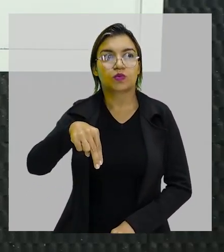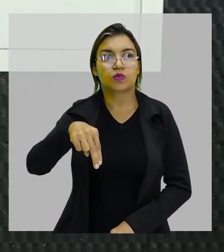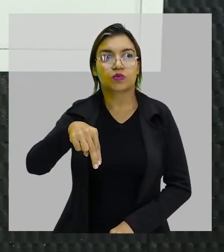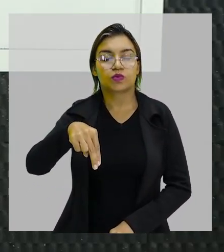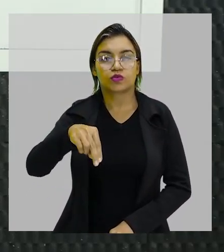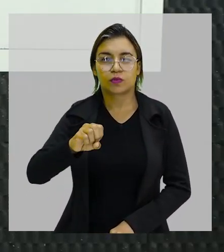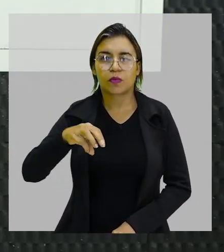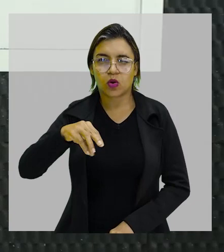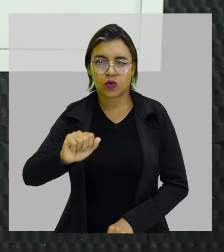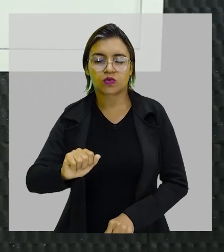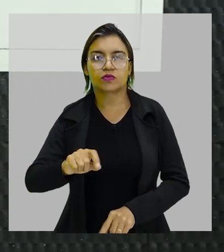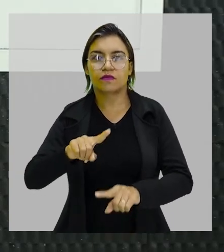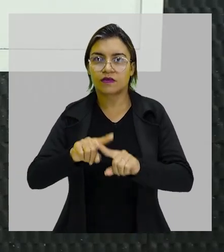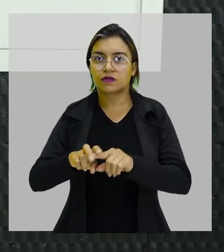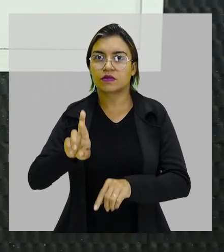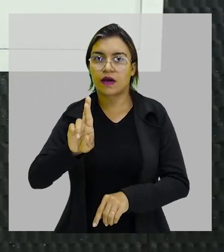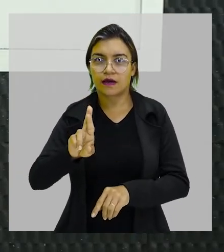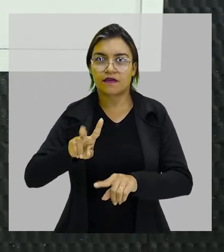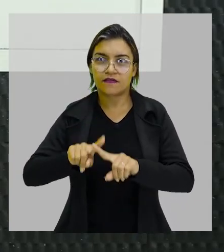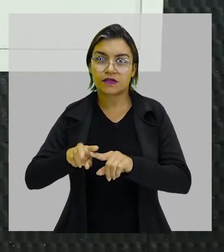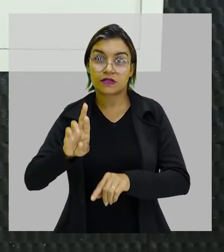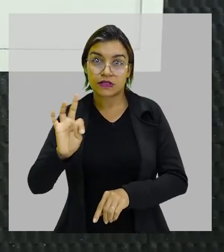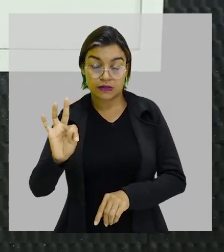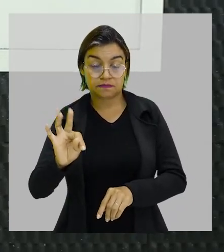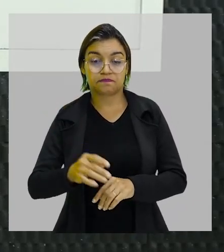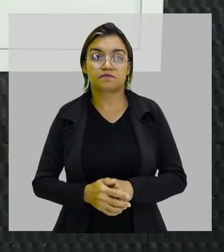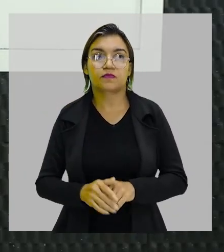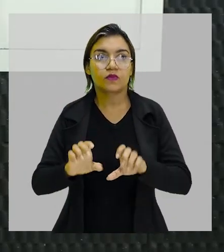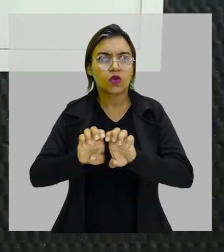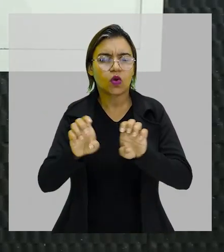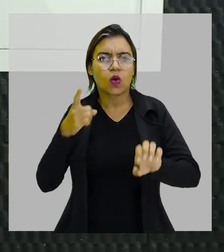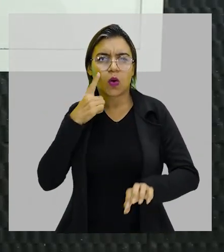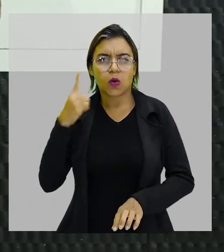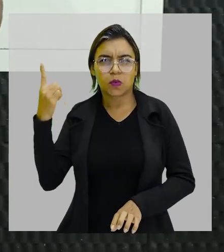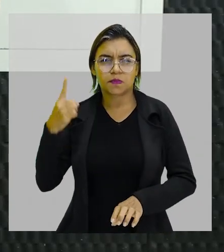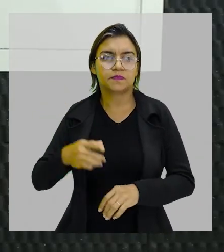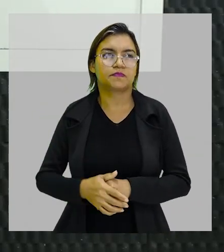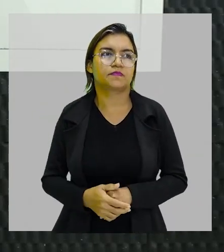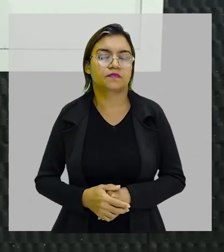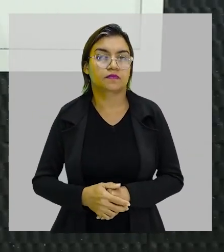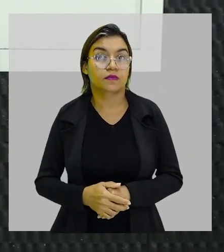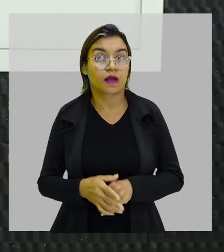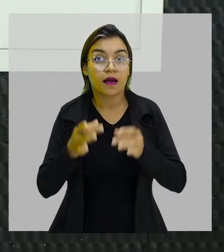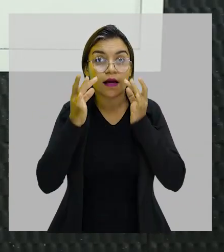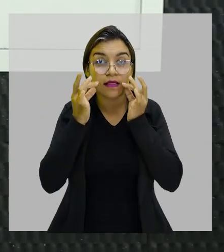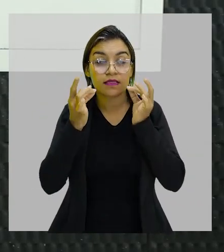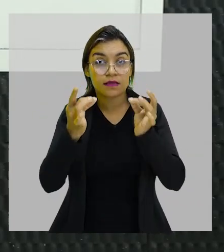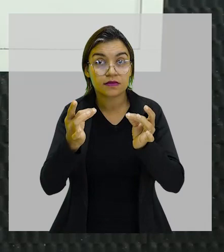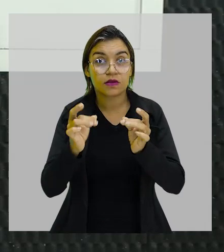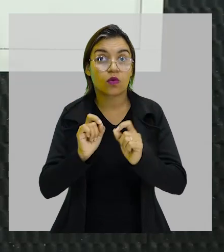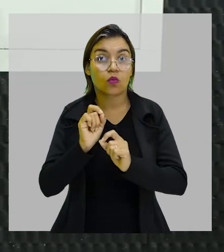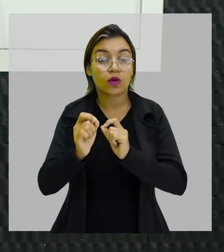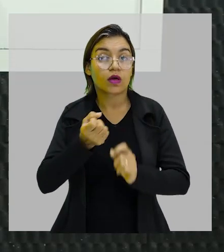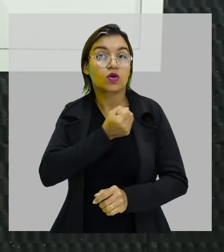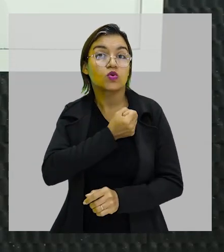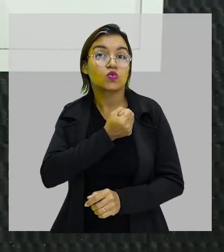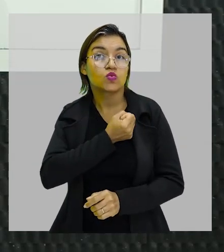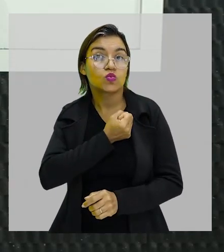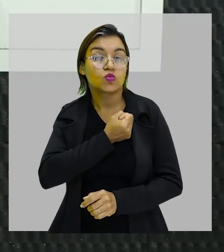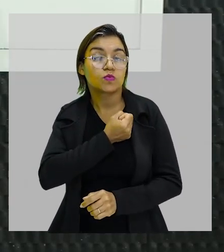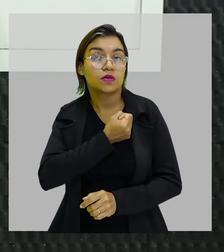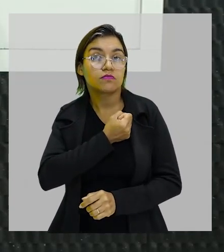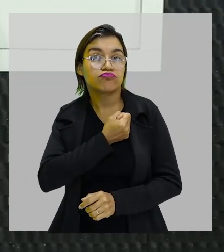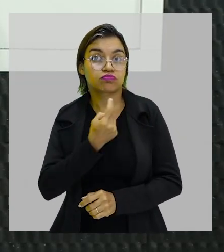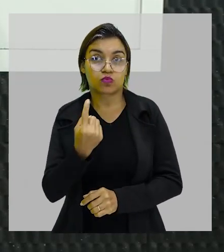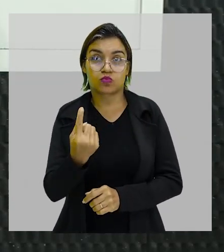temperatura, certo? Tem que ficar ligado na seguinte situação. São nas unidades. As unidades, quem vai dizer quais são as